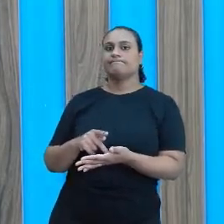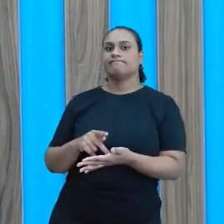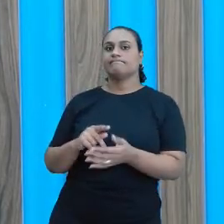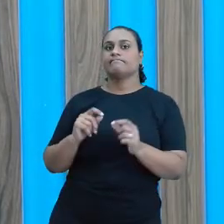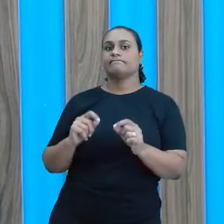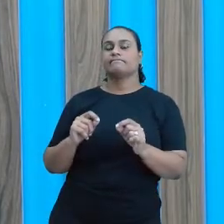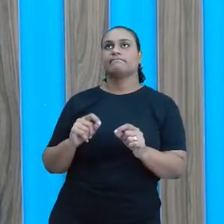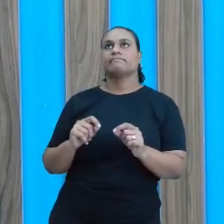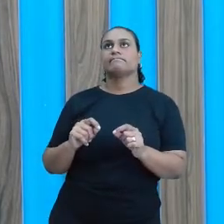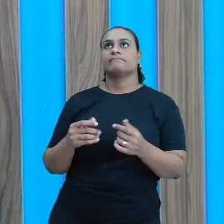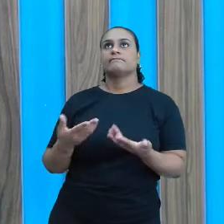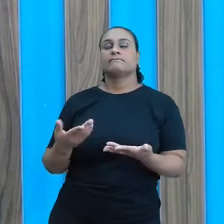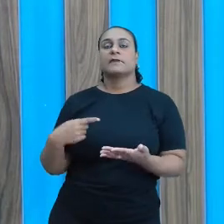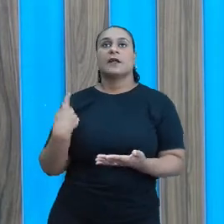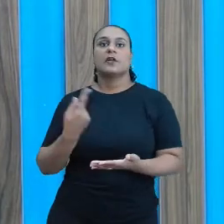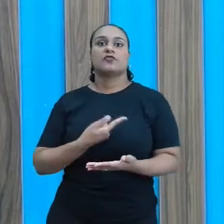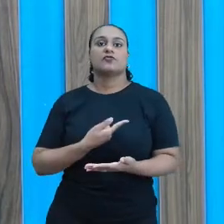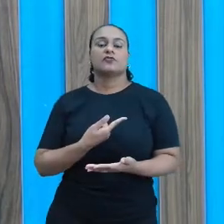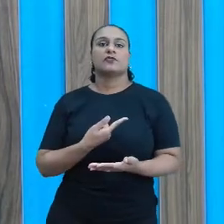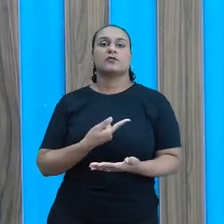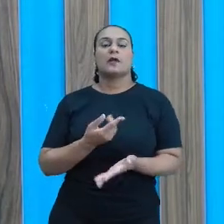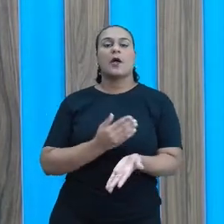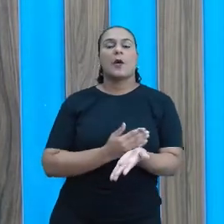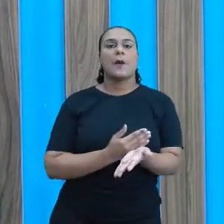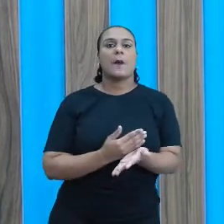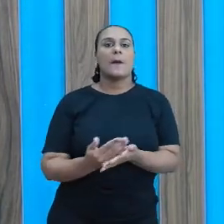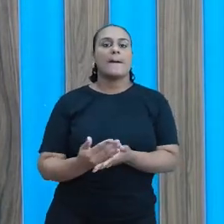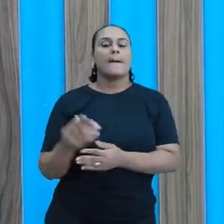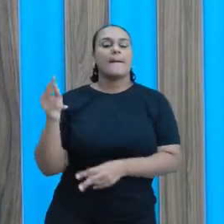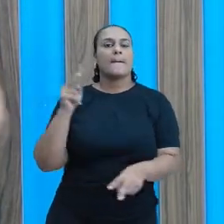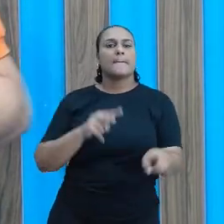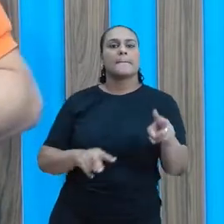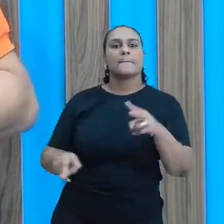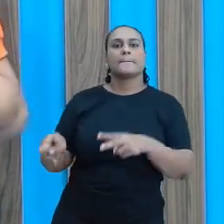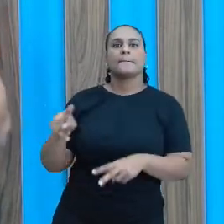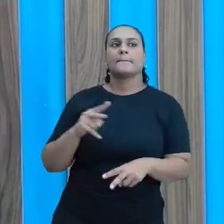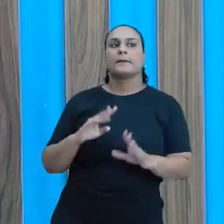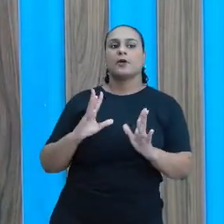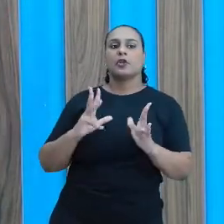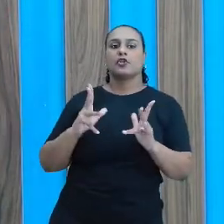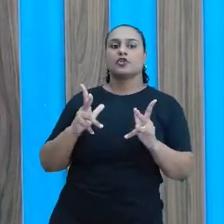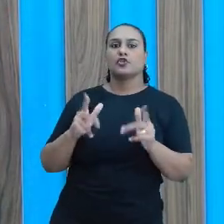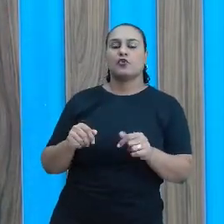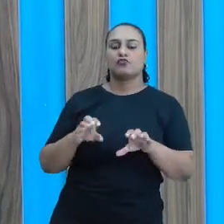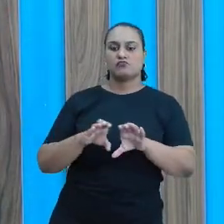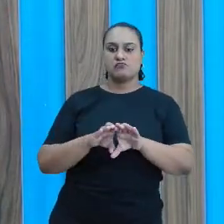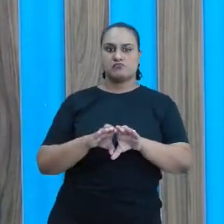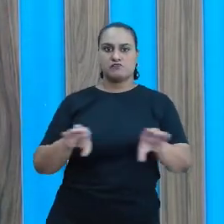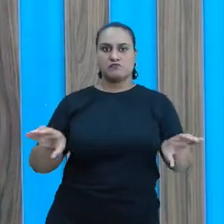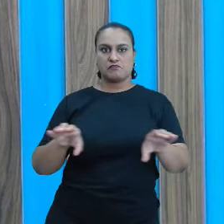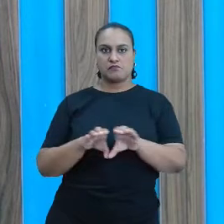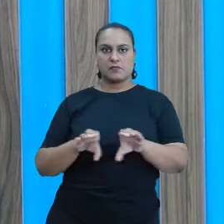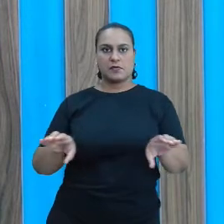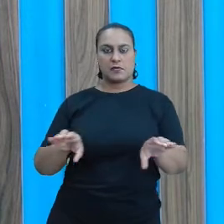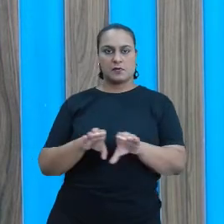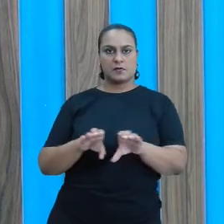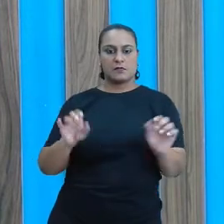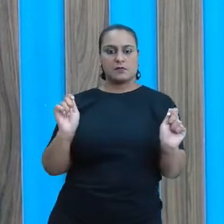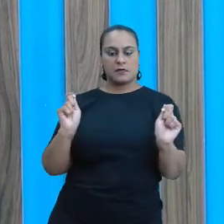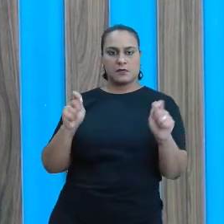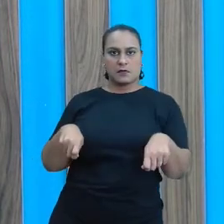a partir do momento em que a gente vai começar a observar que todos esses padrões aí, eles podem